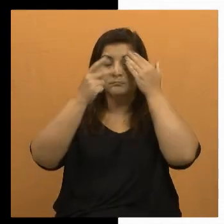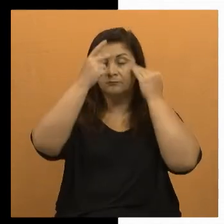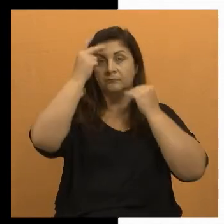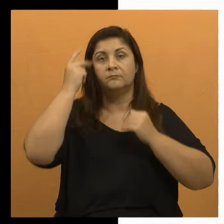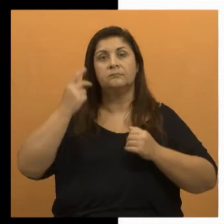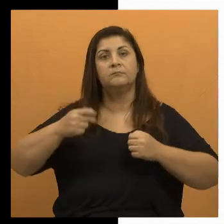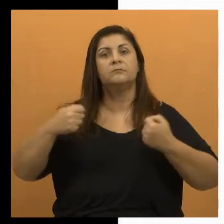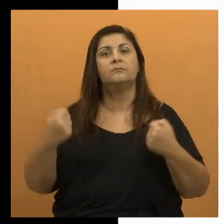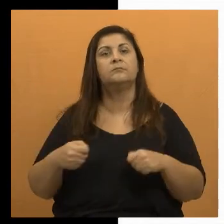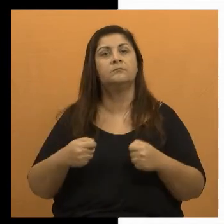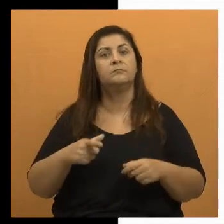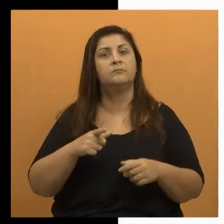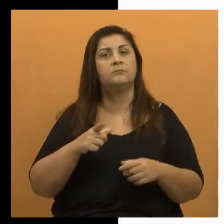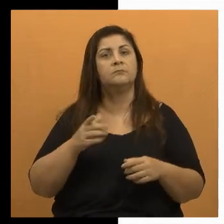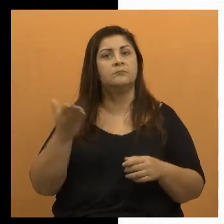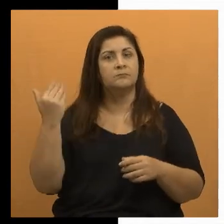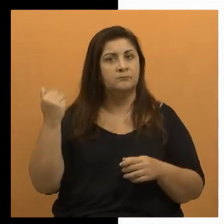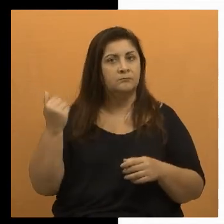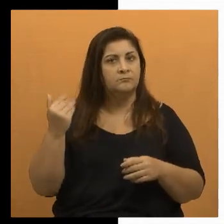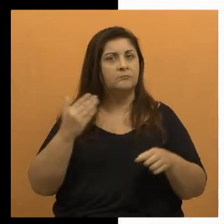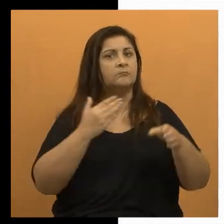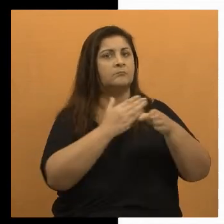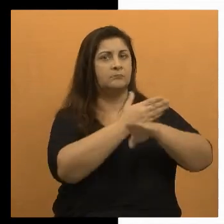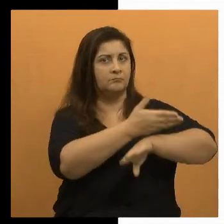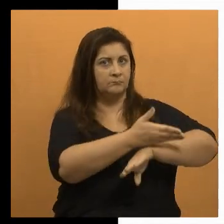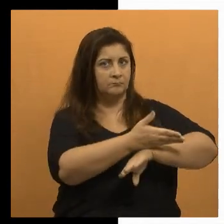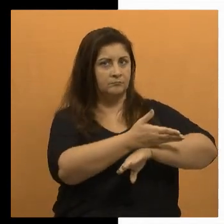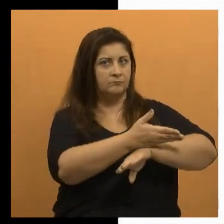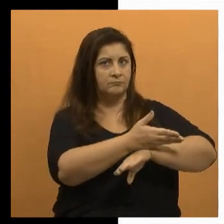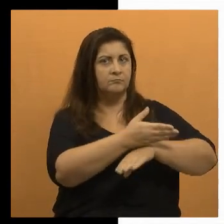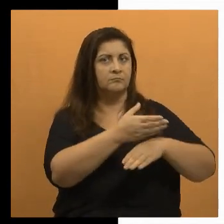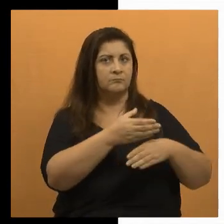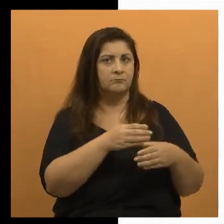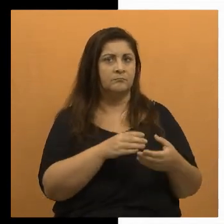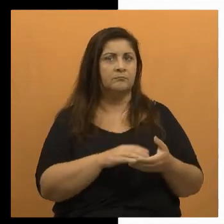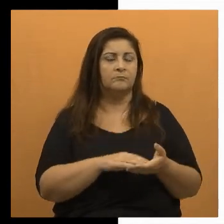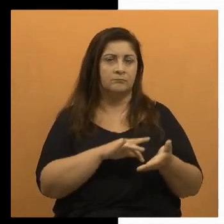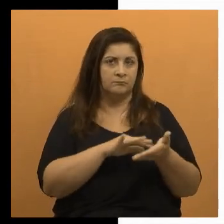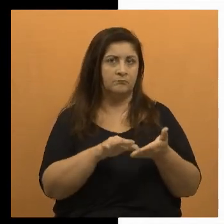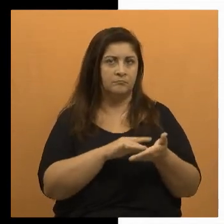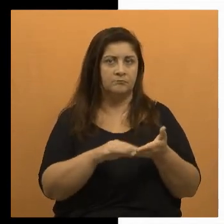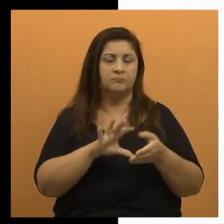devem ter aprovação prévia pela Secretaria de Segurança Pública do Estado de São Paulo.